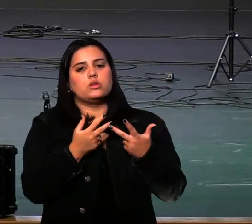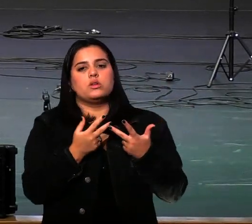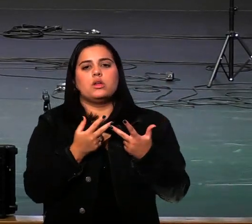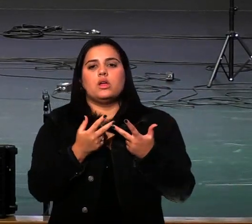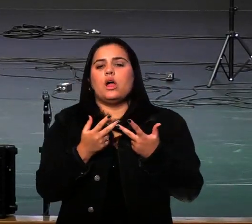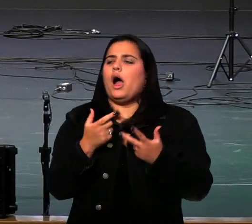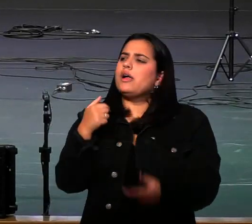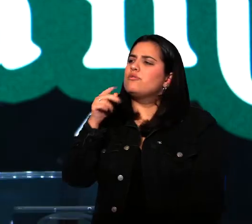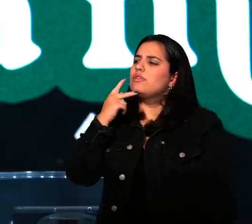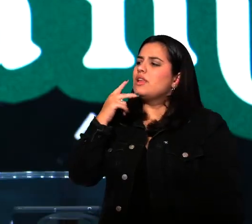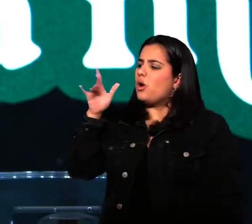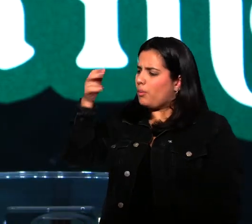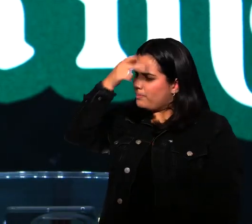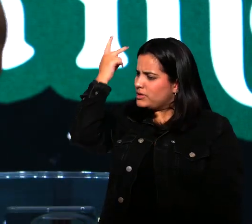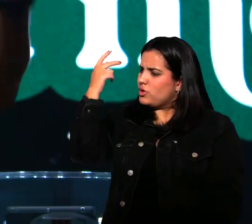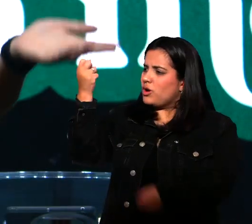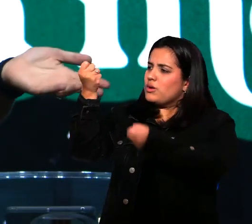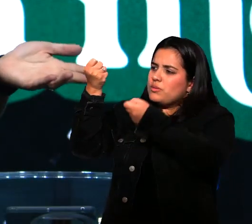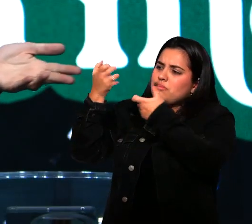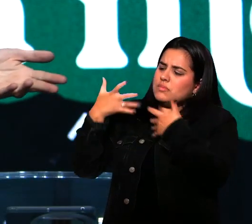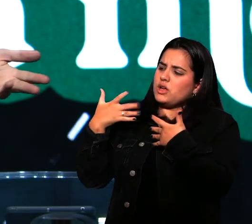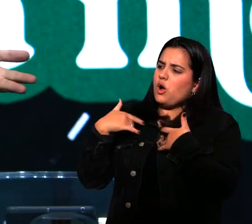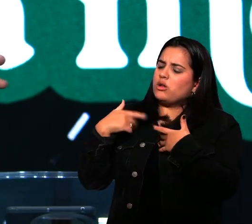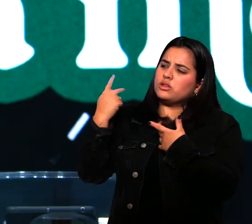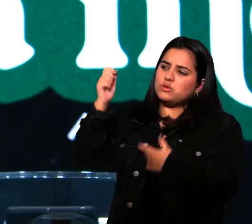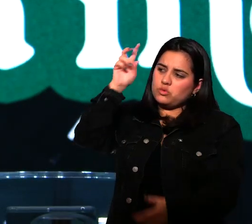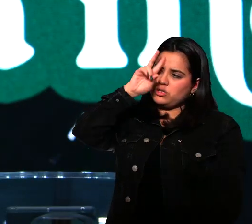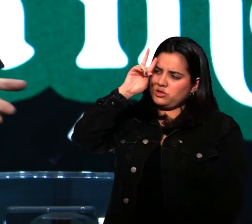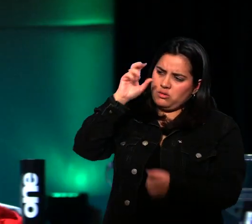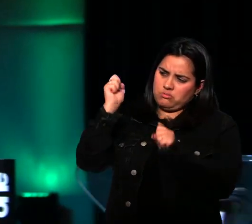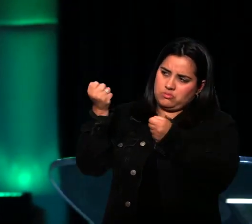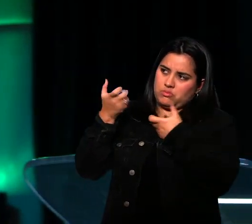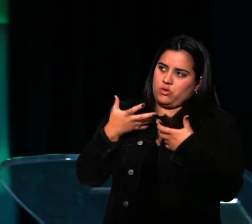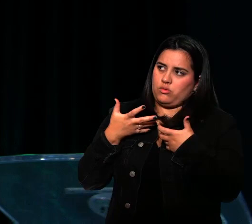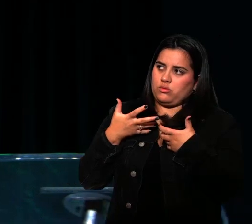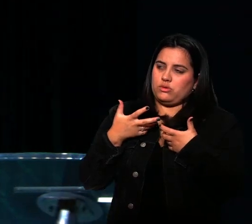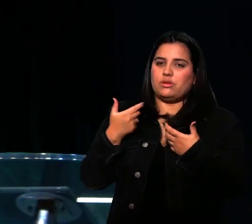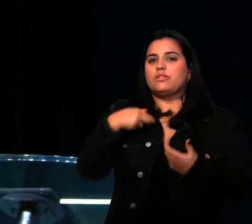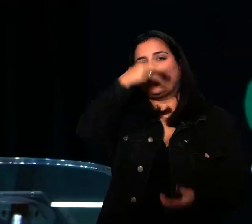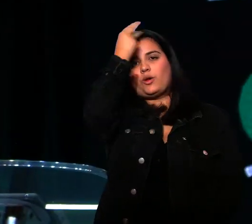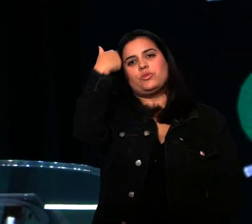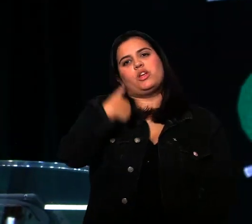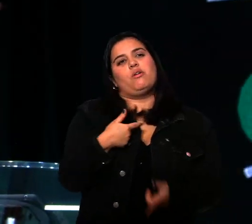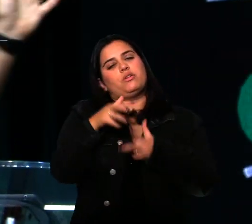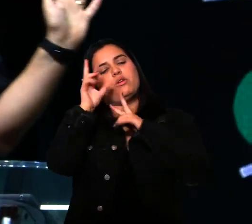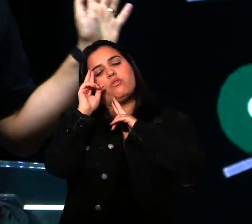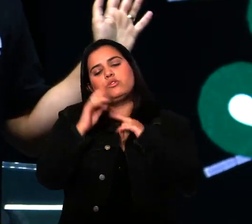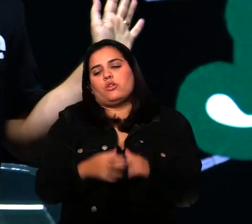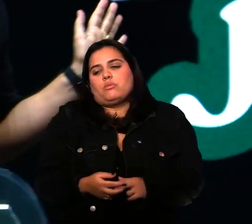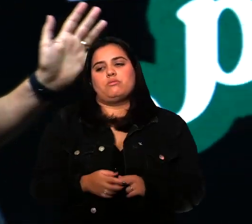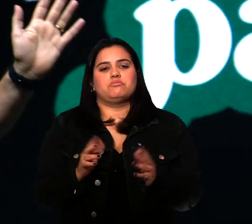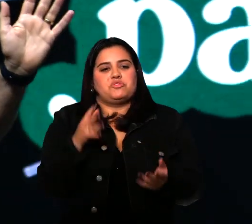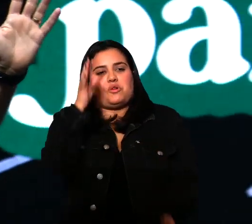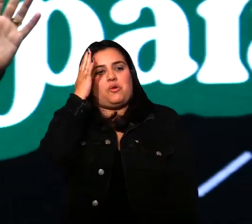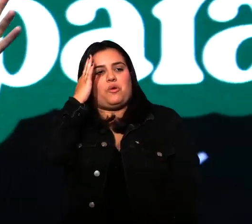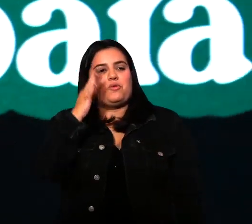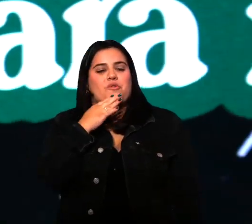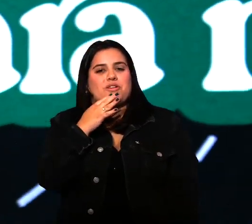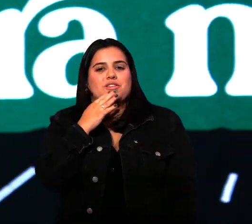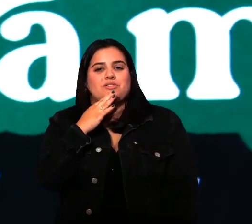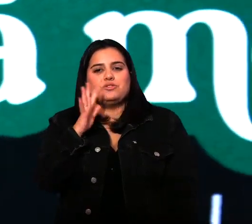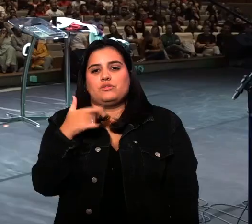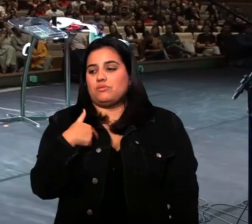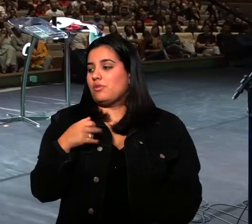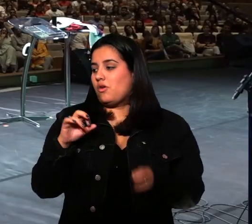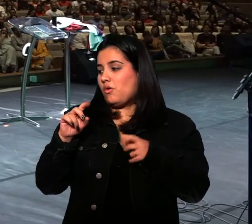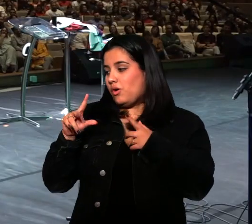pastor, me conta a tua história toda. A viagem vai demorar mesmo, né? Aí o Michel falou, então vou dar uma dormida aqui atrás, já conheci a história, tá bom. Deixa que eu aproveito aqui, vou só